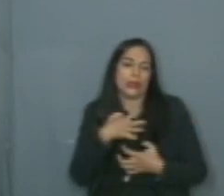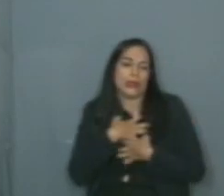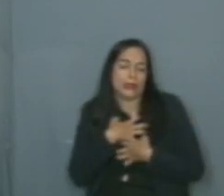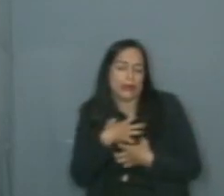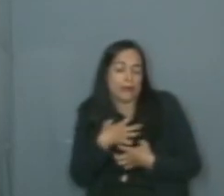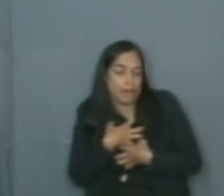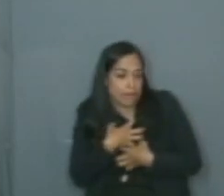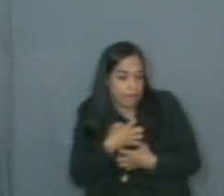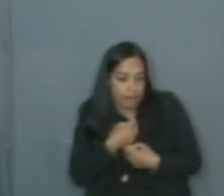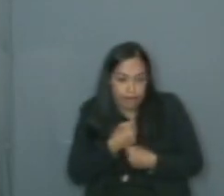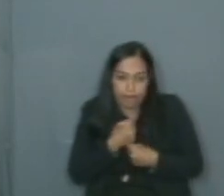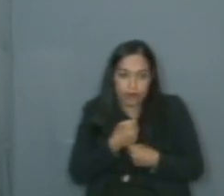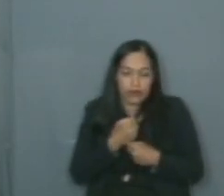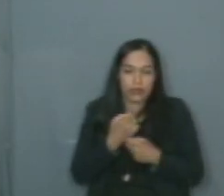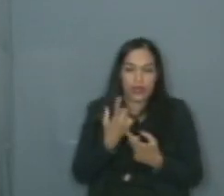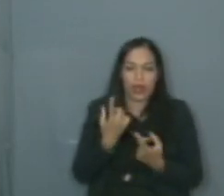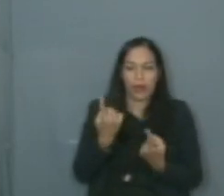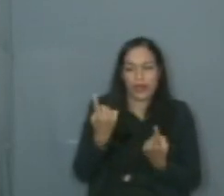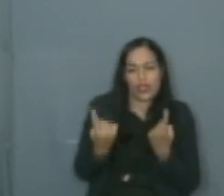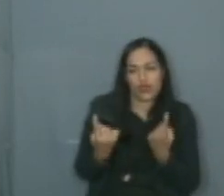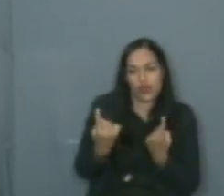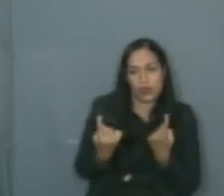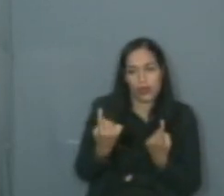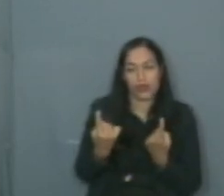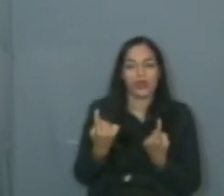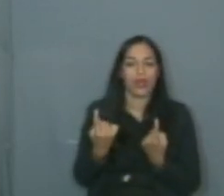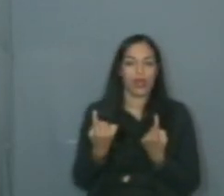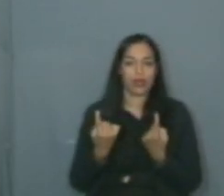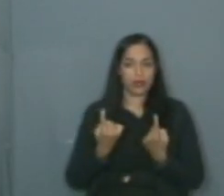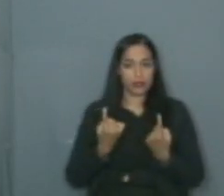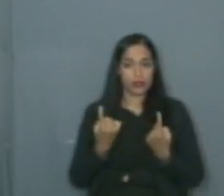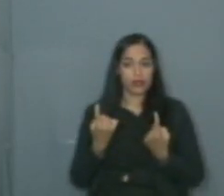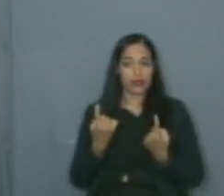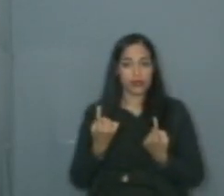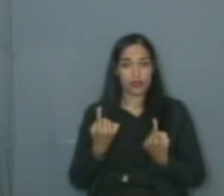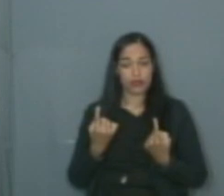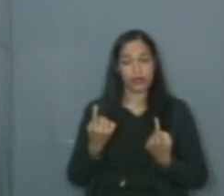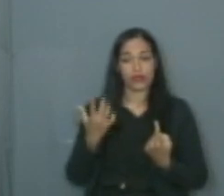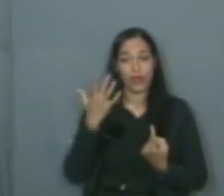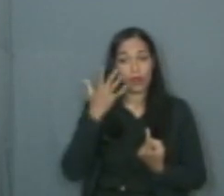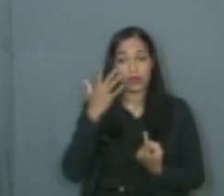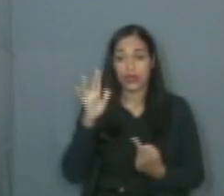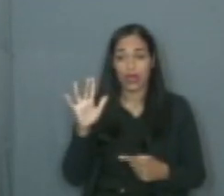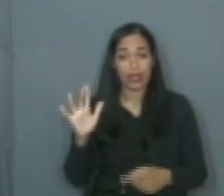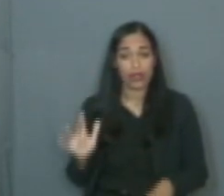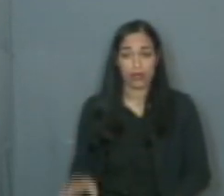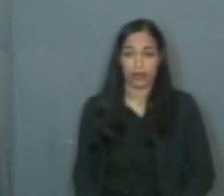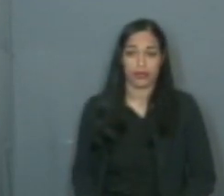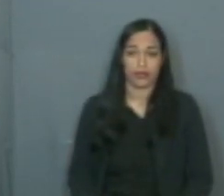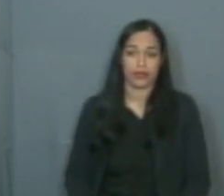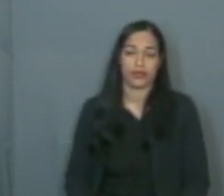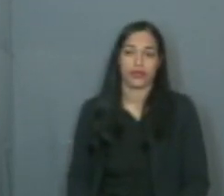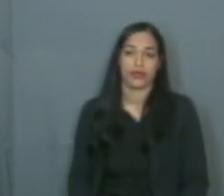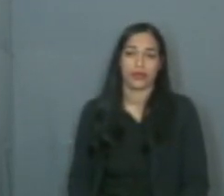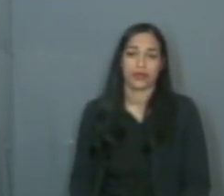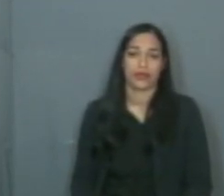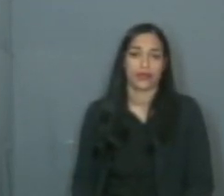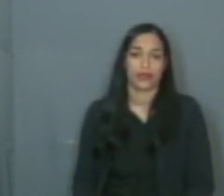muito revanchismo. E isso, eu não sei, não é esse parlamento. Eu vou dizer a você, eu estou